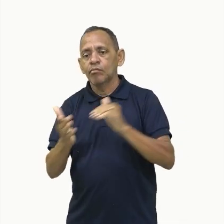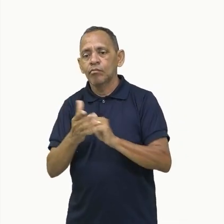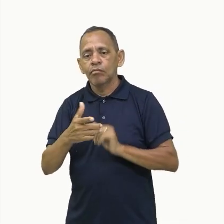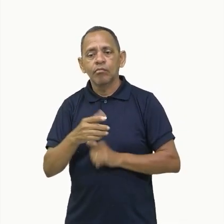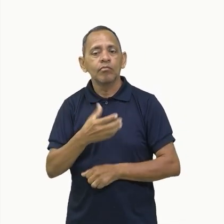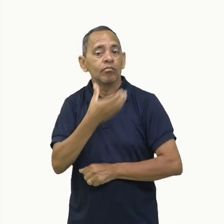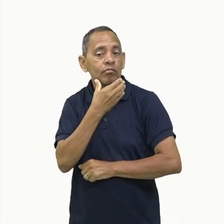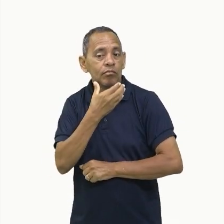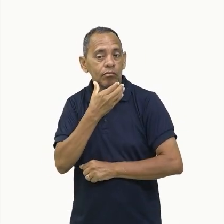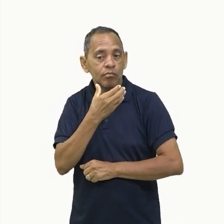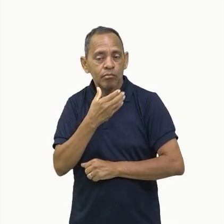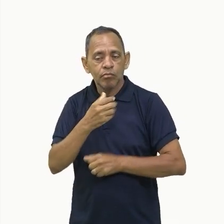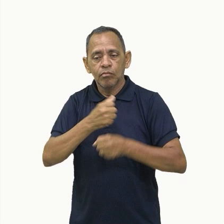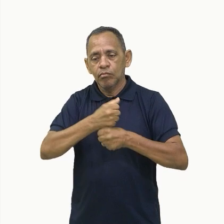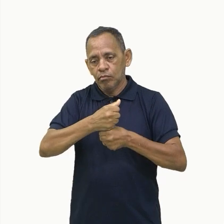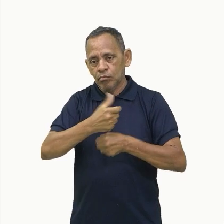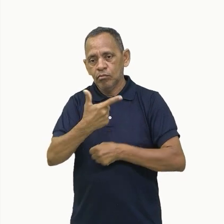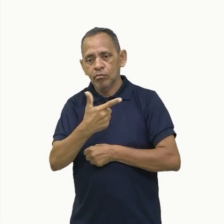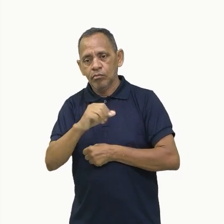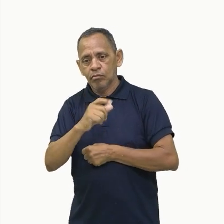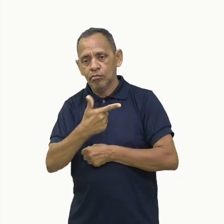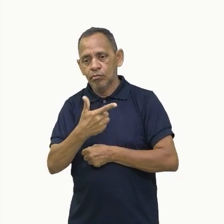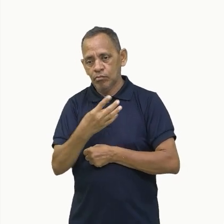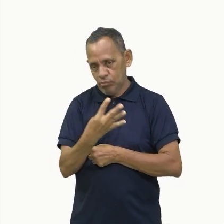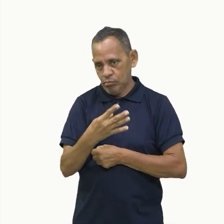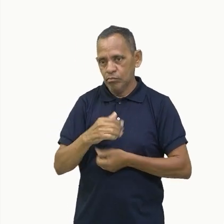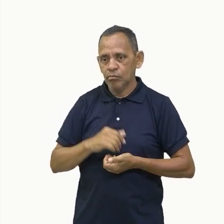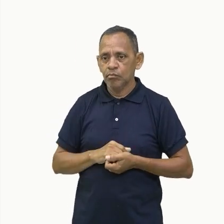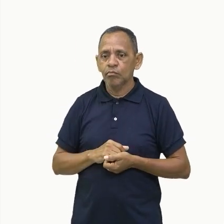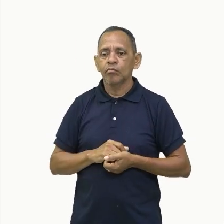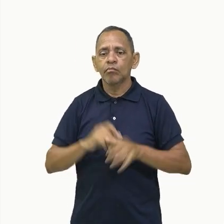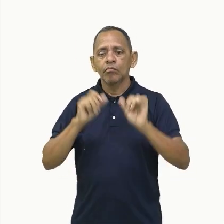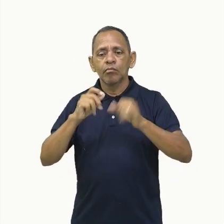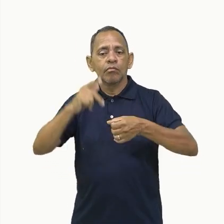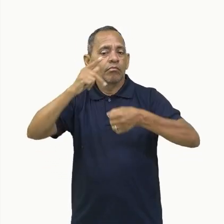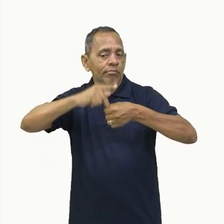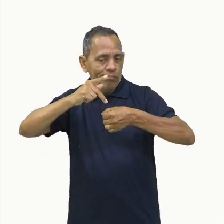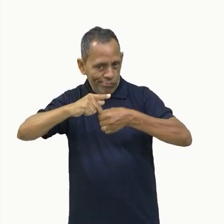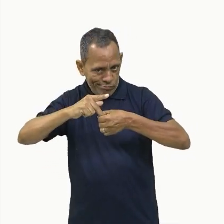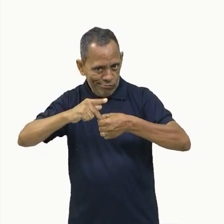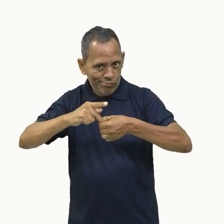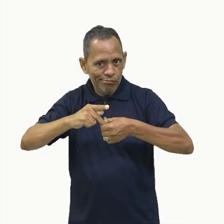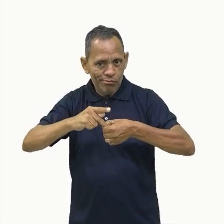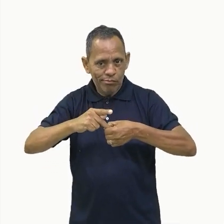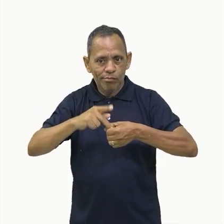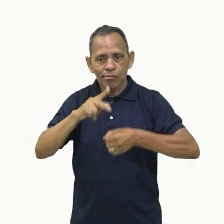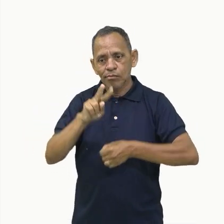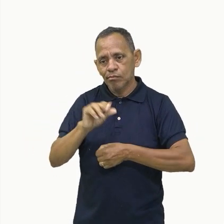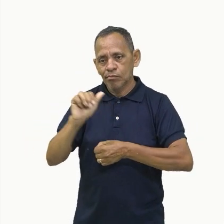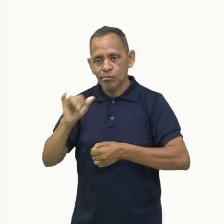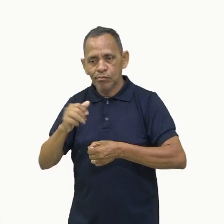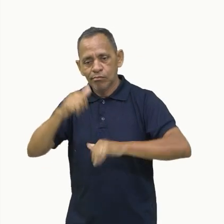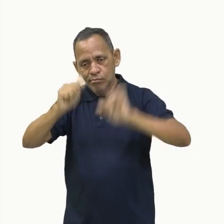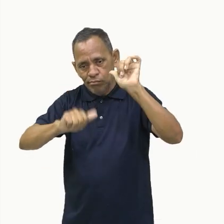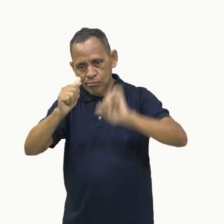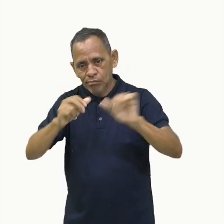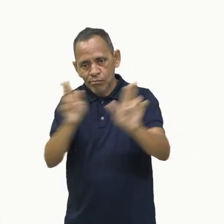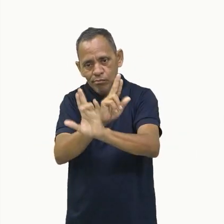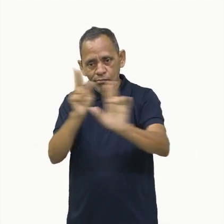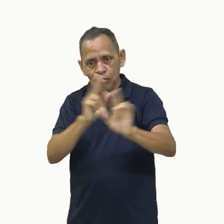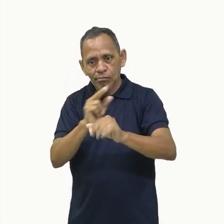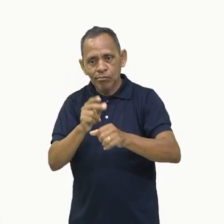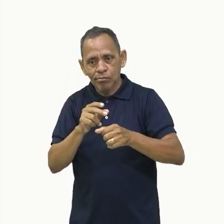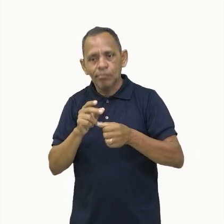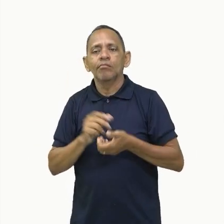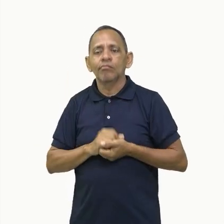de 2024, ok? O petróleo, né, que a gente vai analisar em relação a essa extração